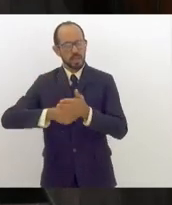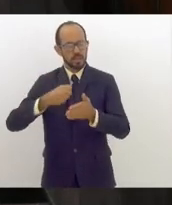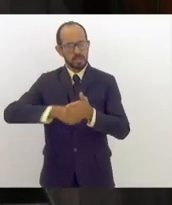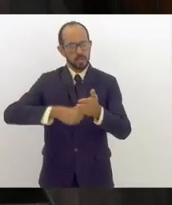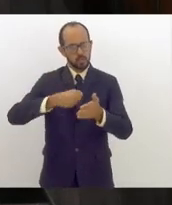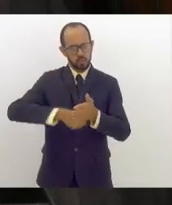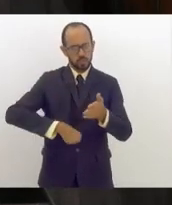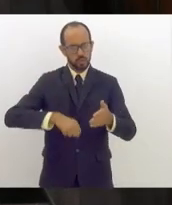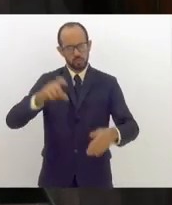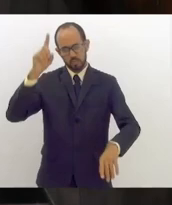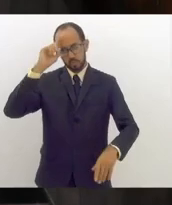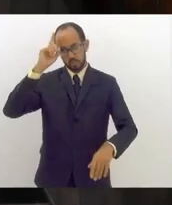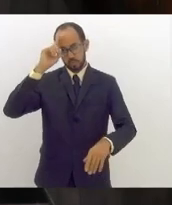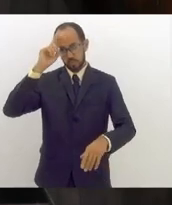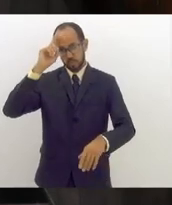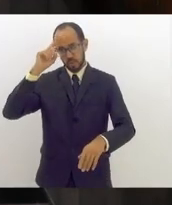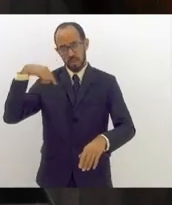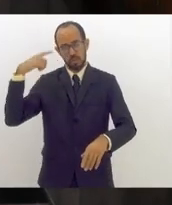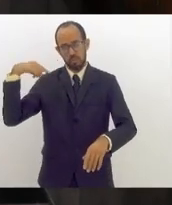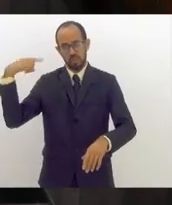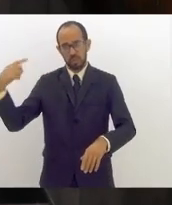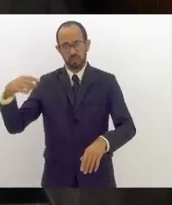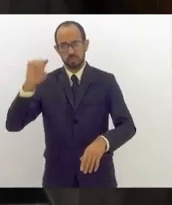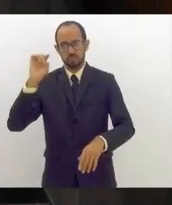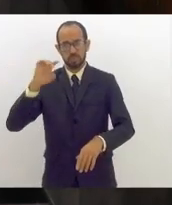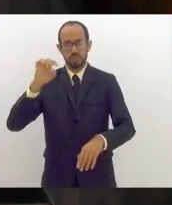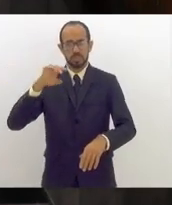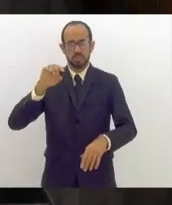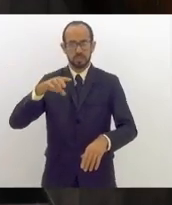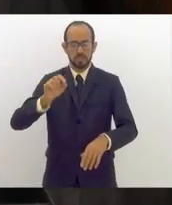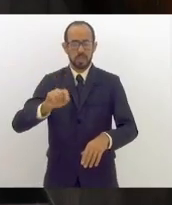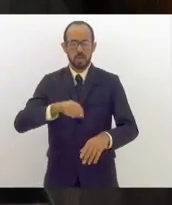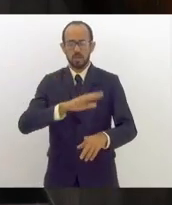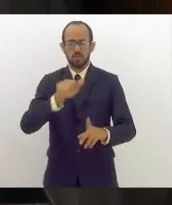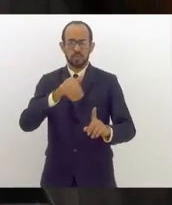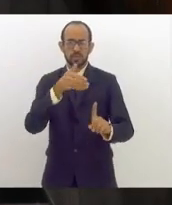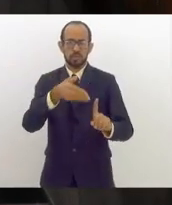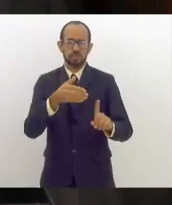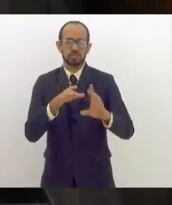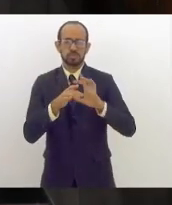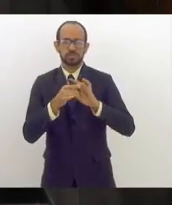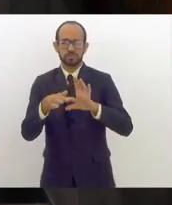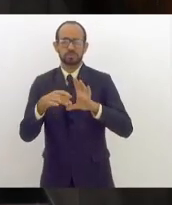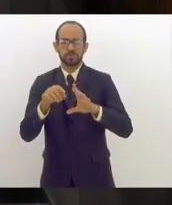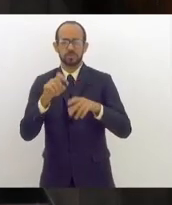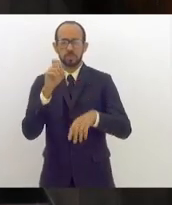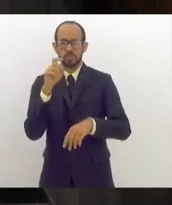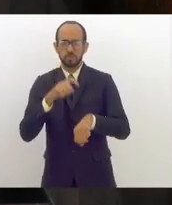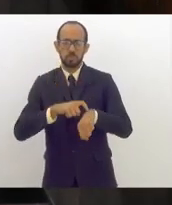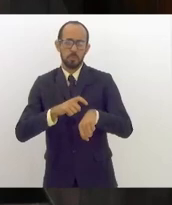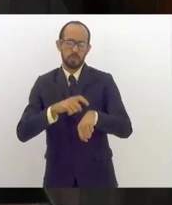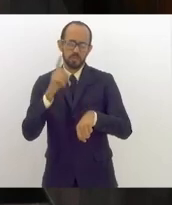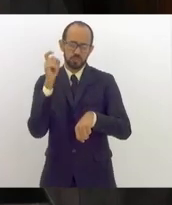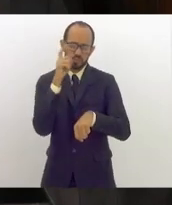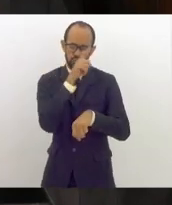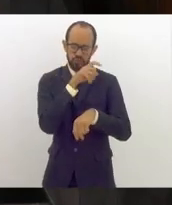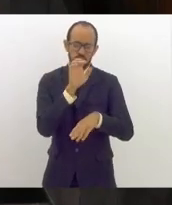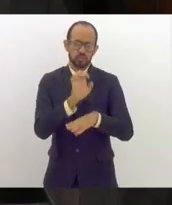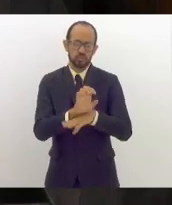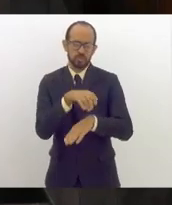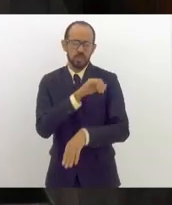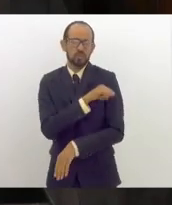especialmente nesse momento tão de reconhecimento da Democracia é tão difícil que a sociedade Fluminense e o nosso país vem sofrendo